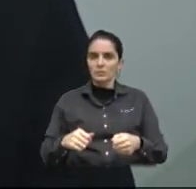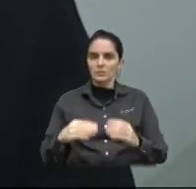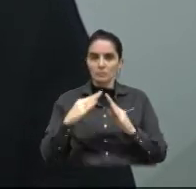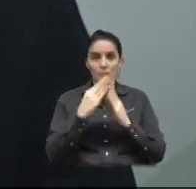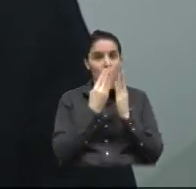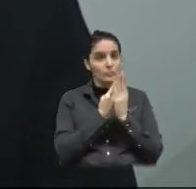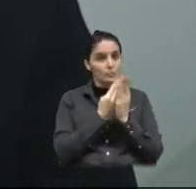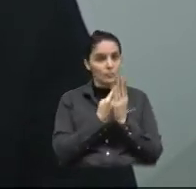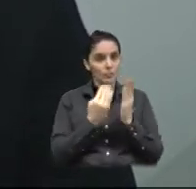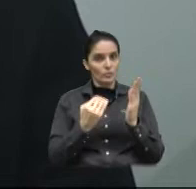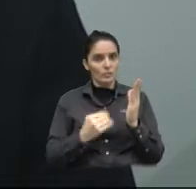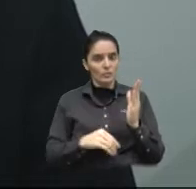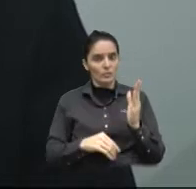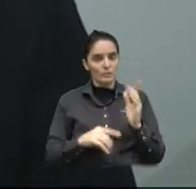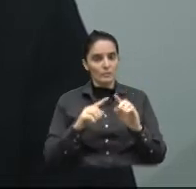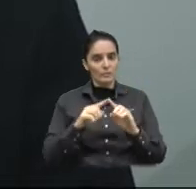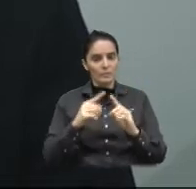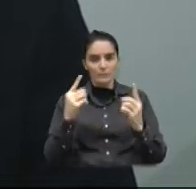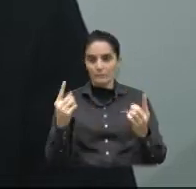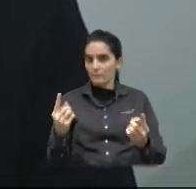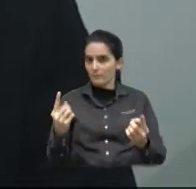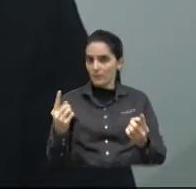mas não